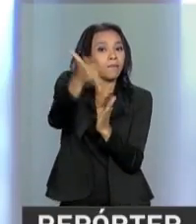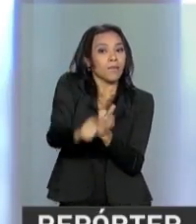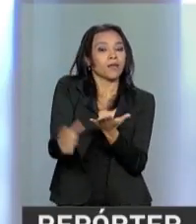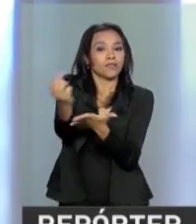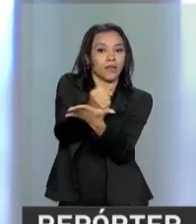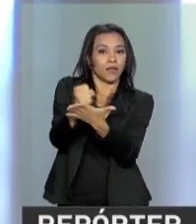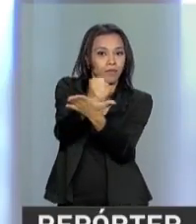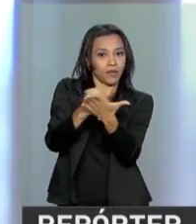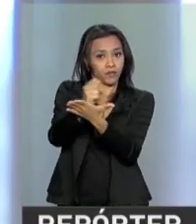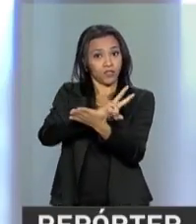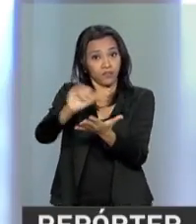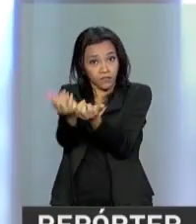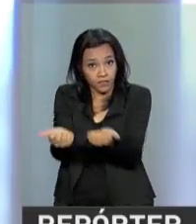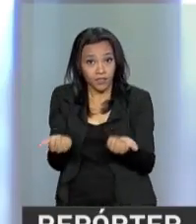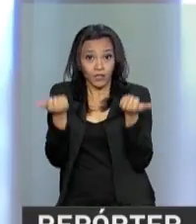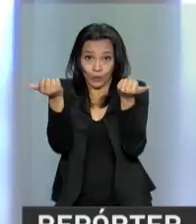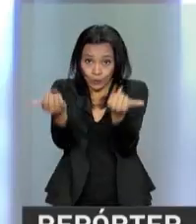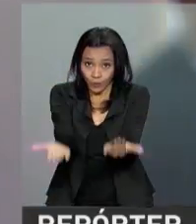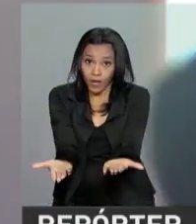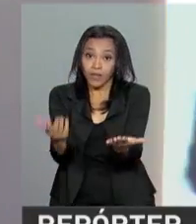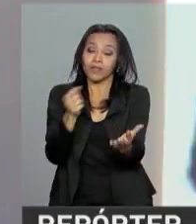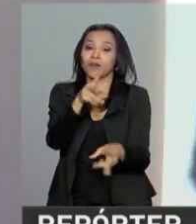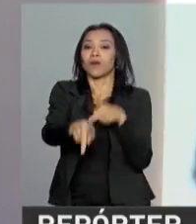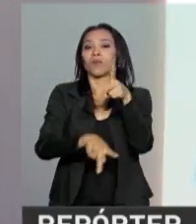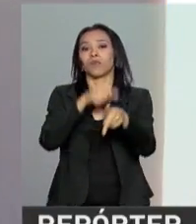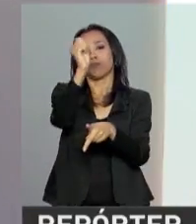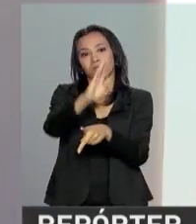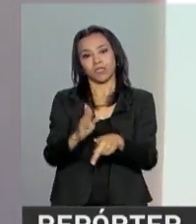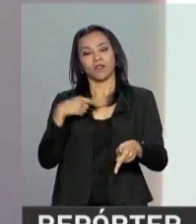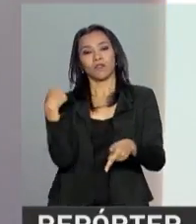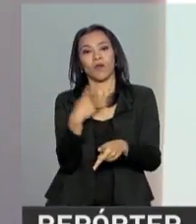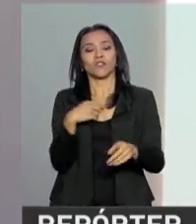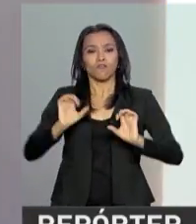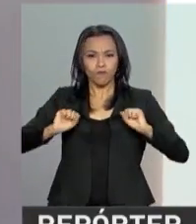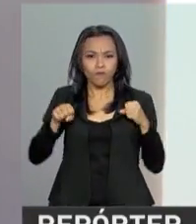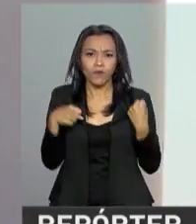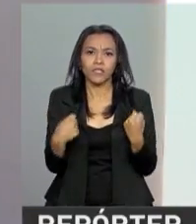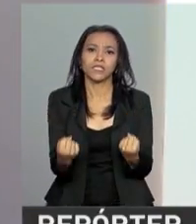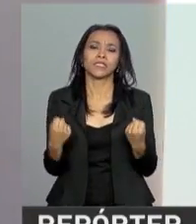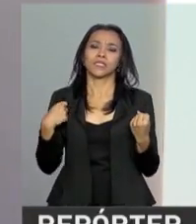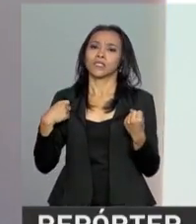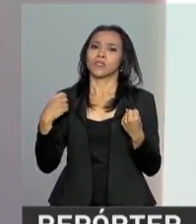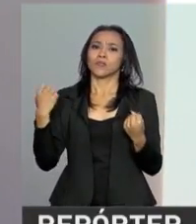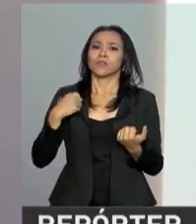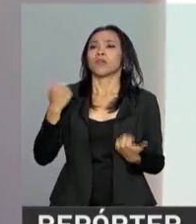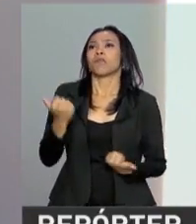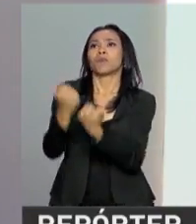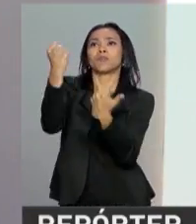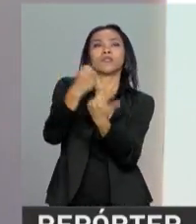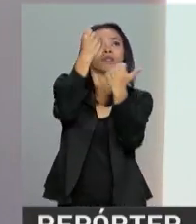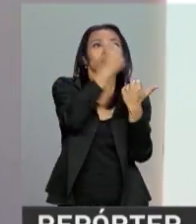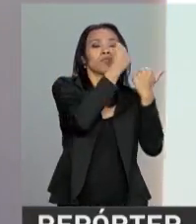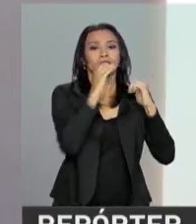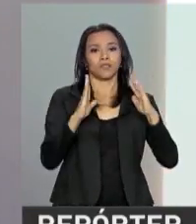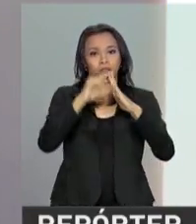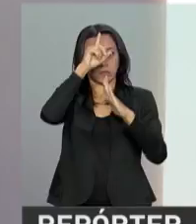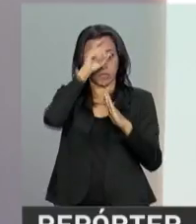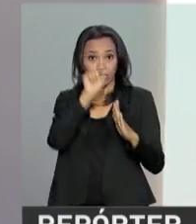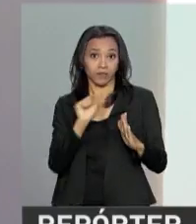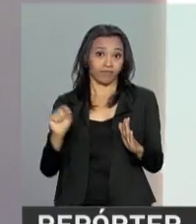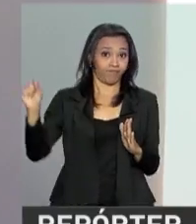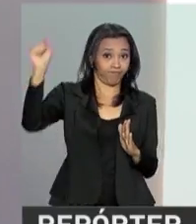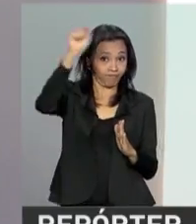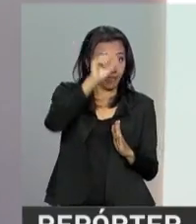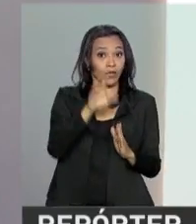serão doados à população brasileira. Nós estamos fortalecendo as UPAs e as unidades básicas de saúde para